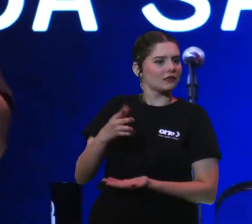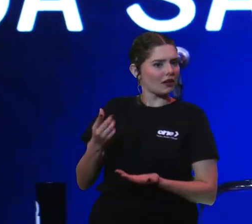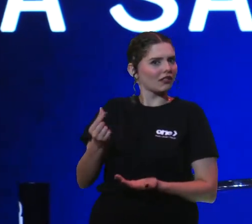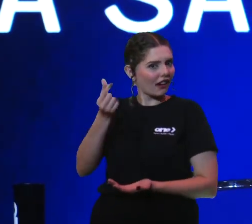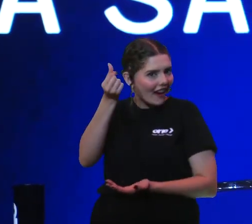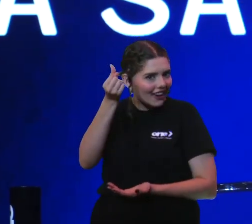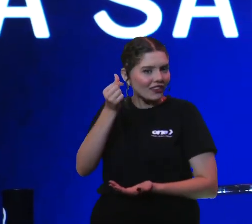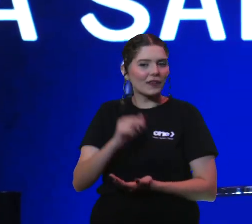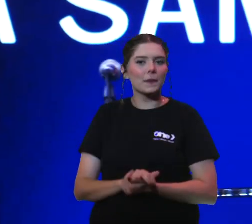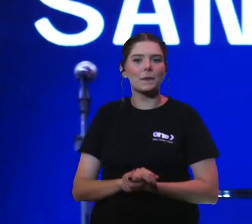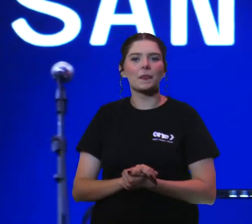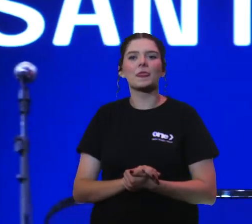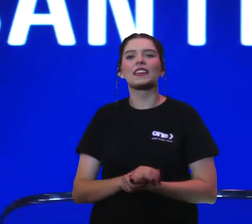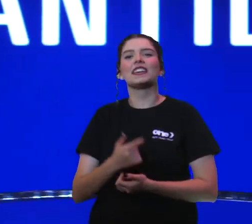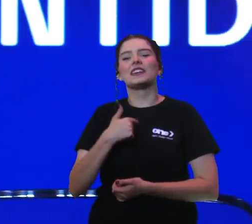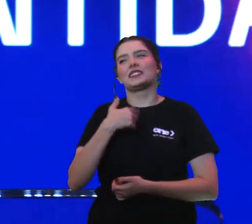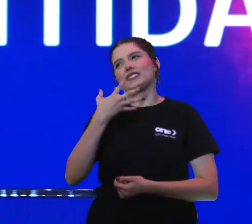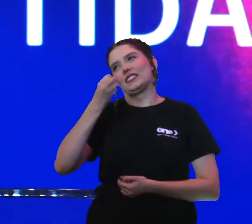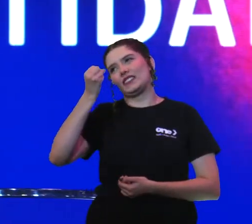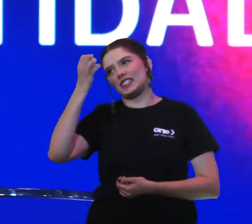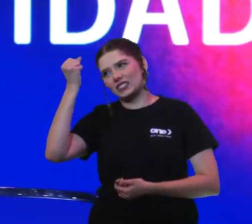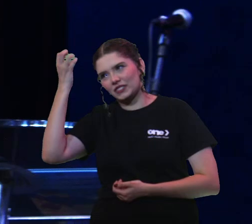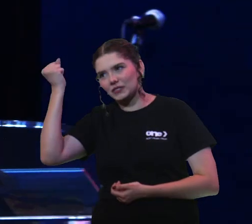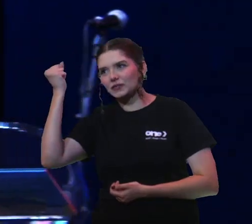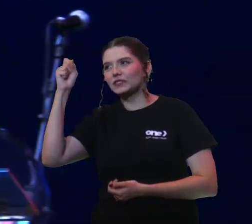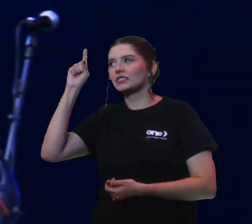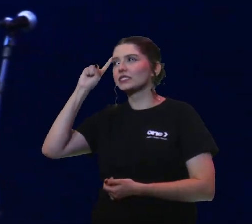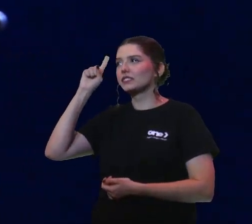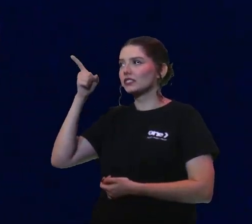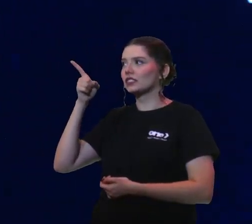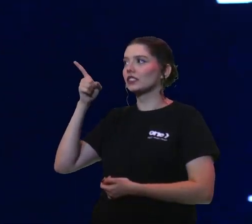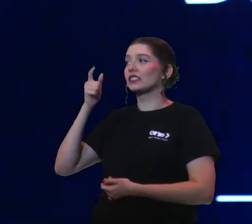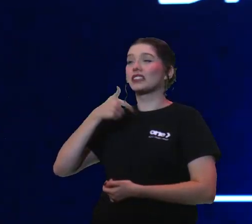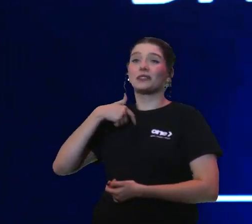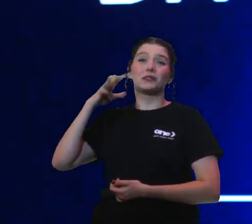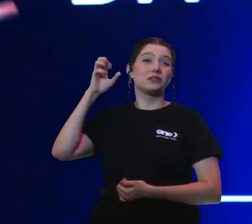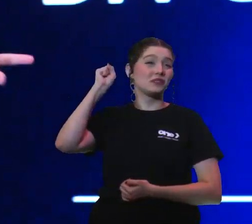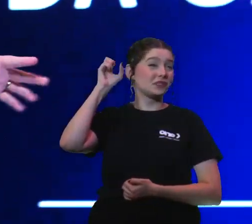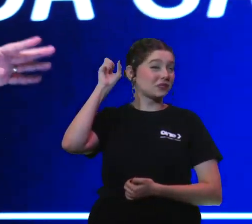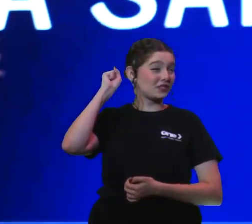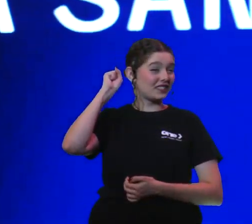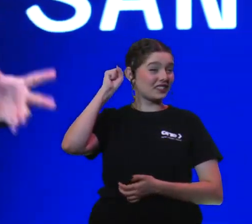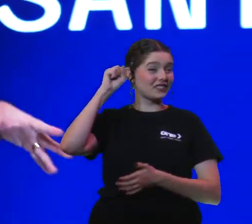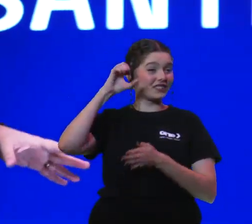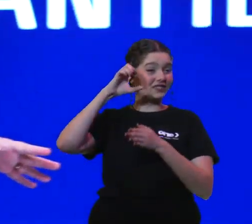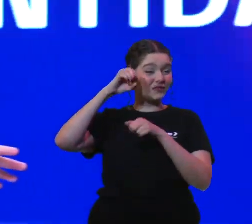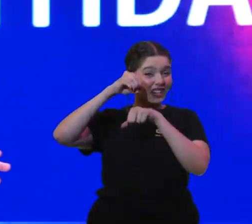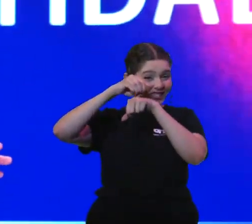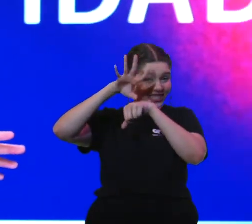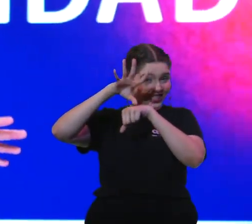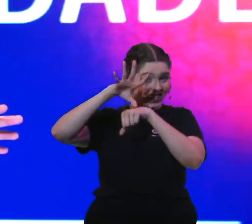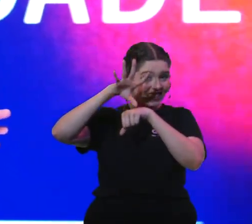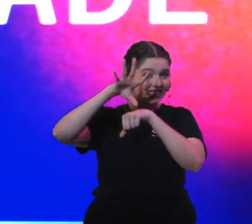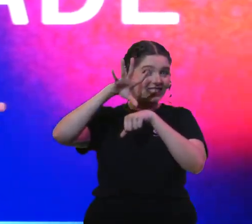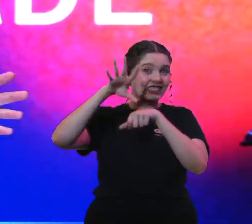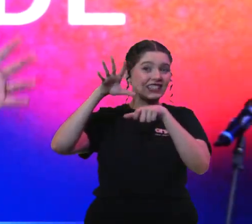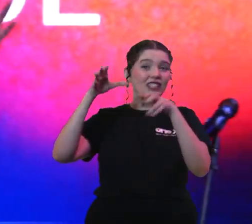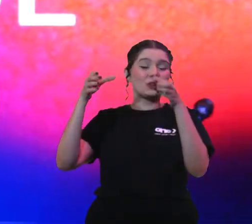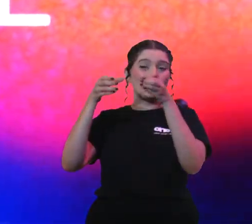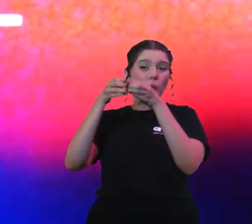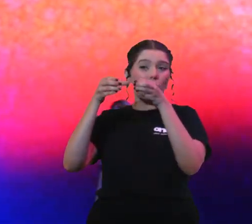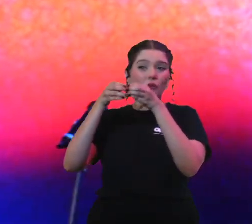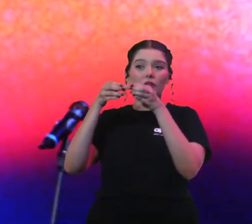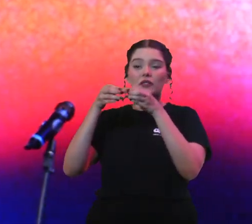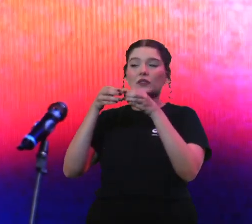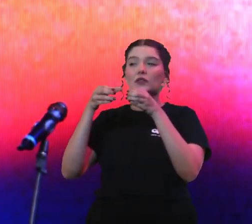viagem, e aí eu estava bem cansado, e eu acho que eu não ouvi alguma das orientações da galera do grupo da viagem sobre